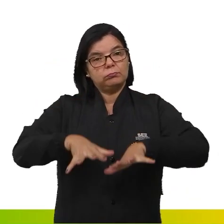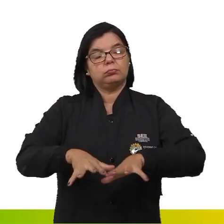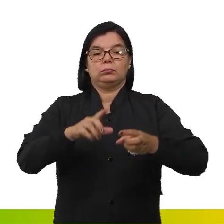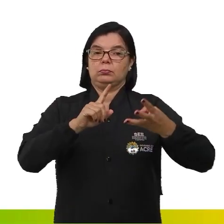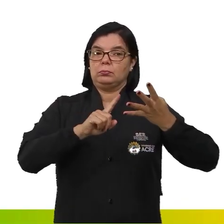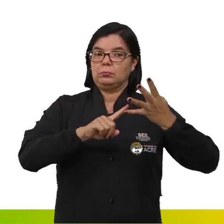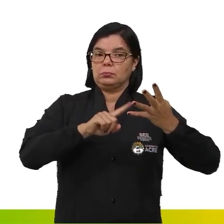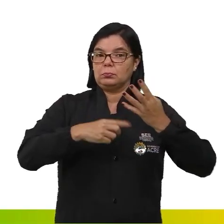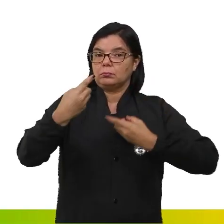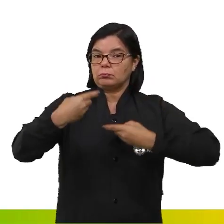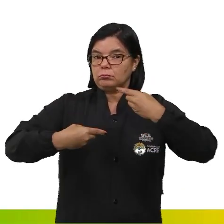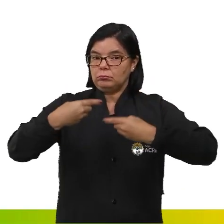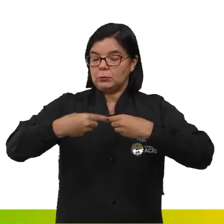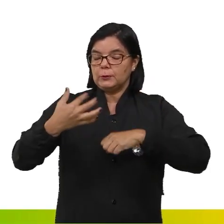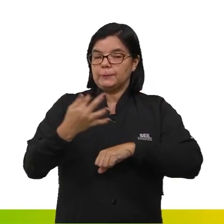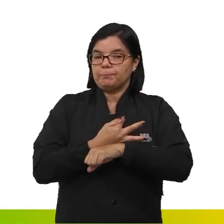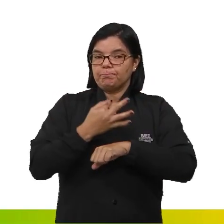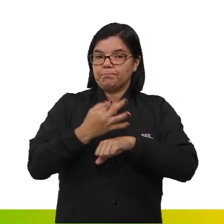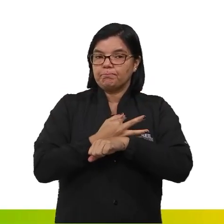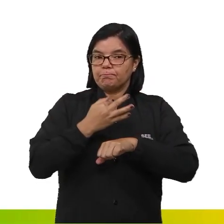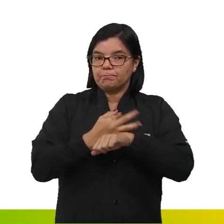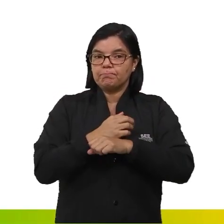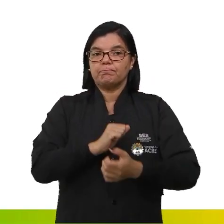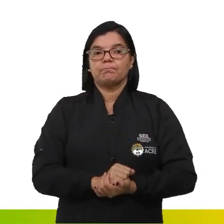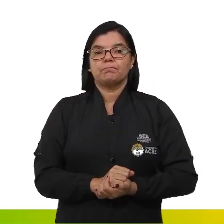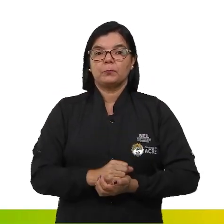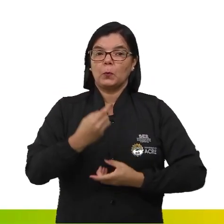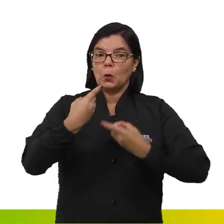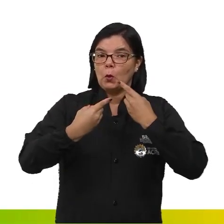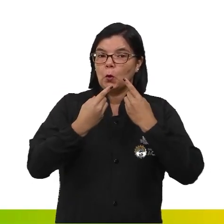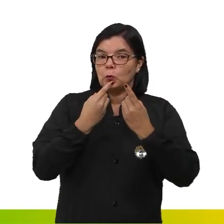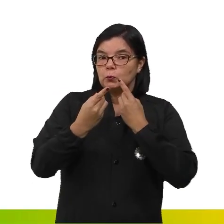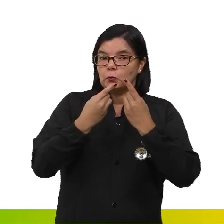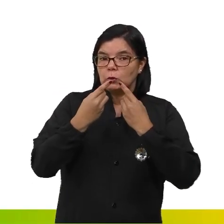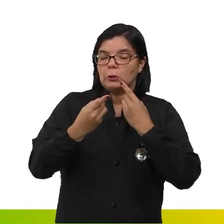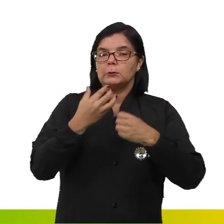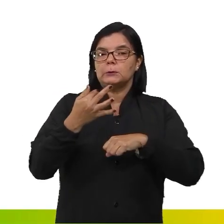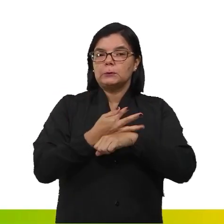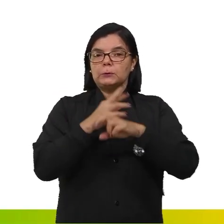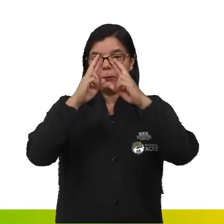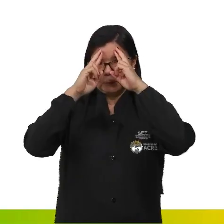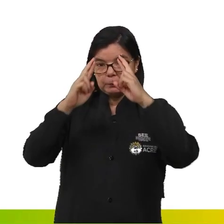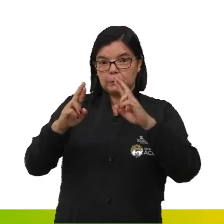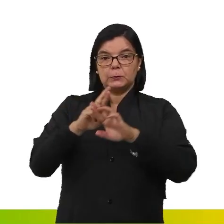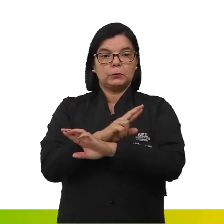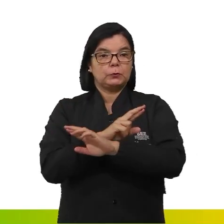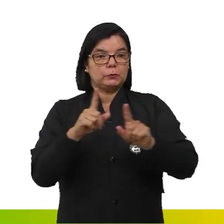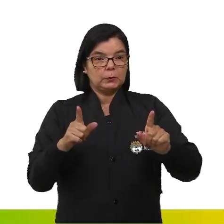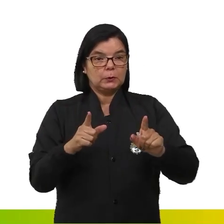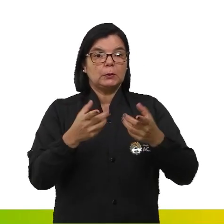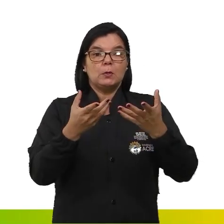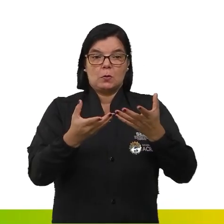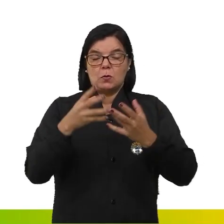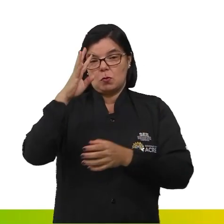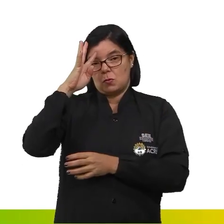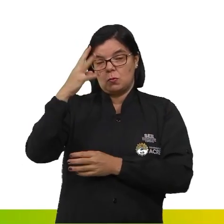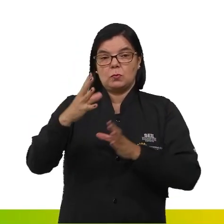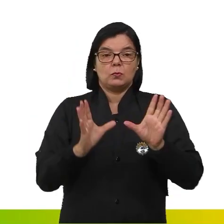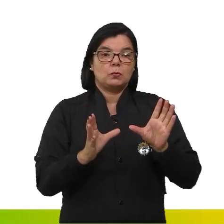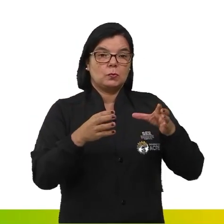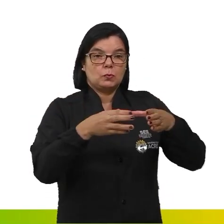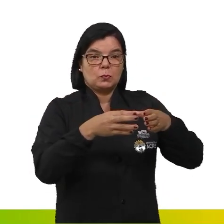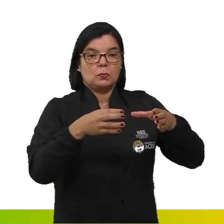Quarto, diálogo e tolerância. Fomentar o diálogo, a tolerância e o respeito às diferenças,